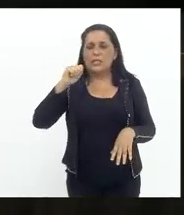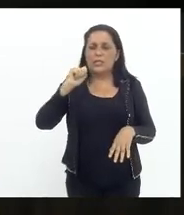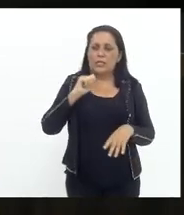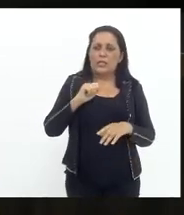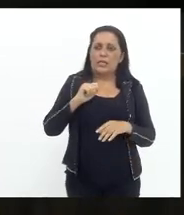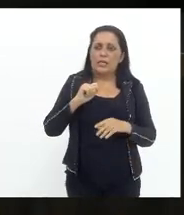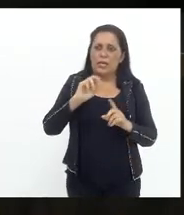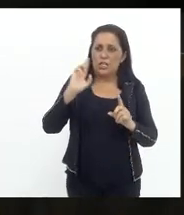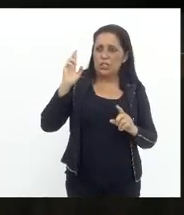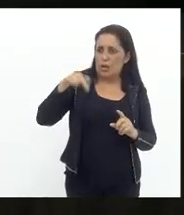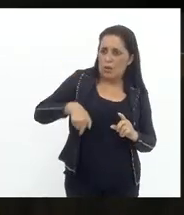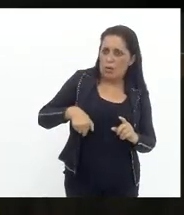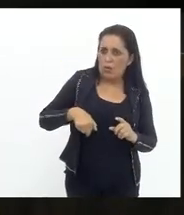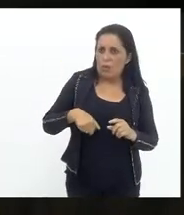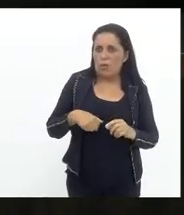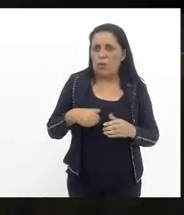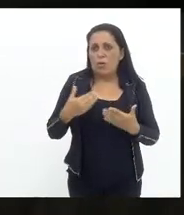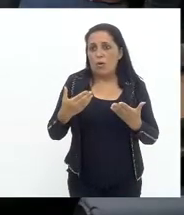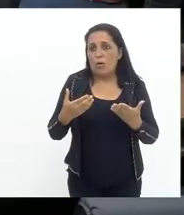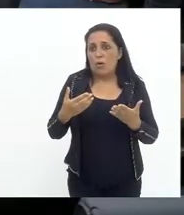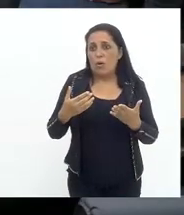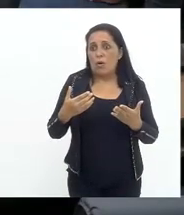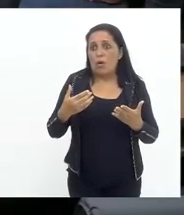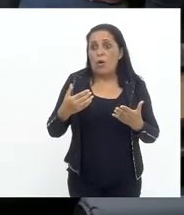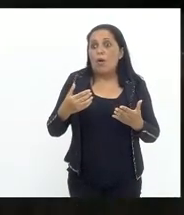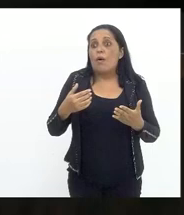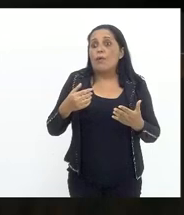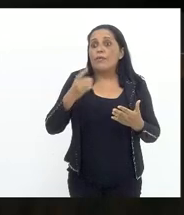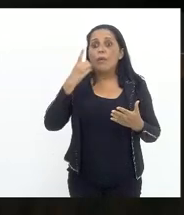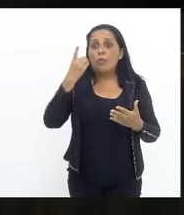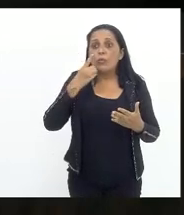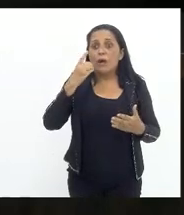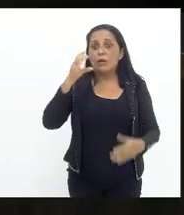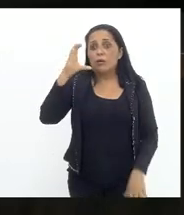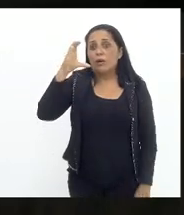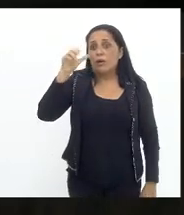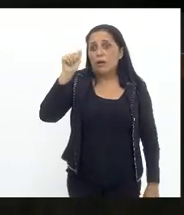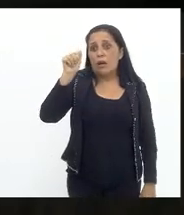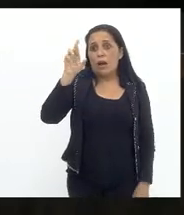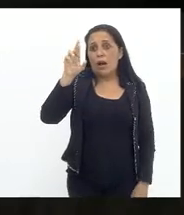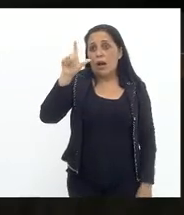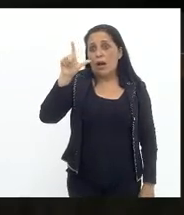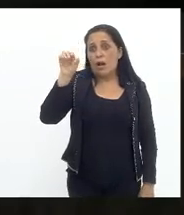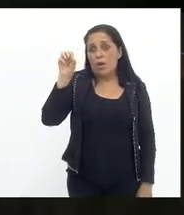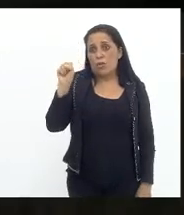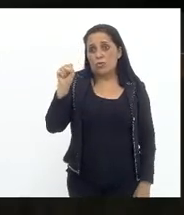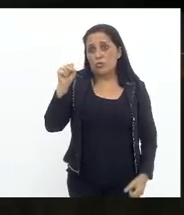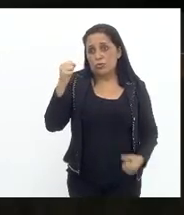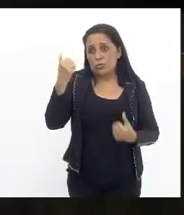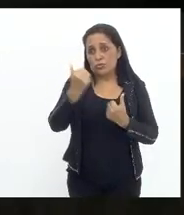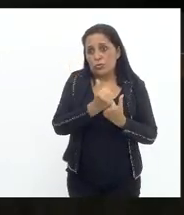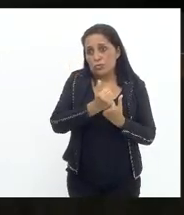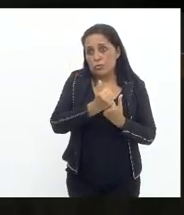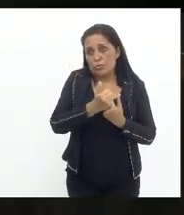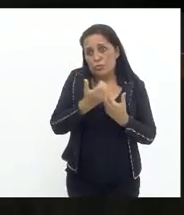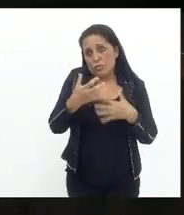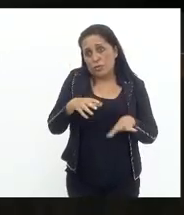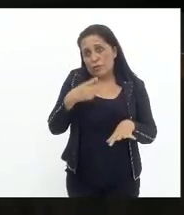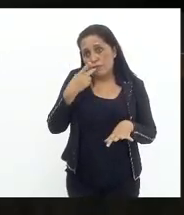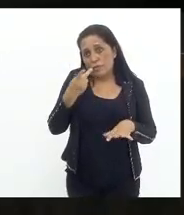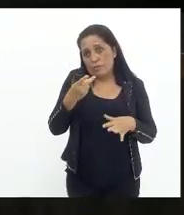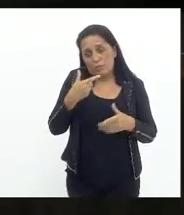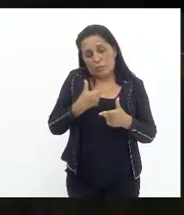deputado Carlos Mink, já que ele é autor... Mônica Francisco. Mas ele é substitutivo, se Vossa Excelência não quiser, sem